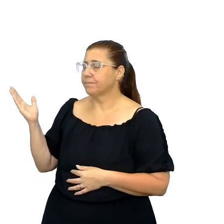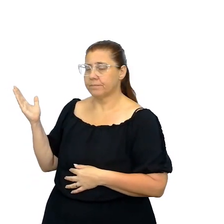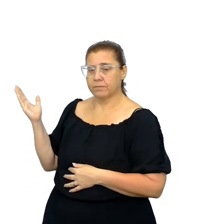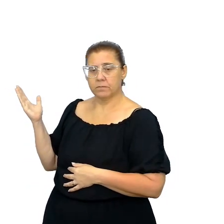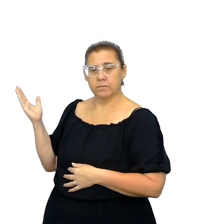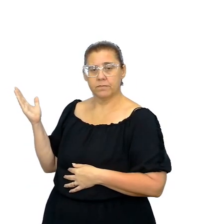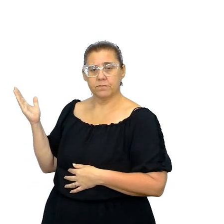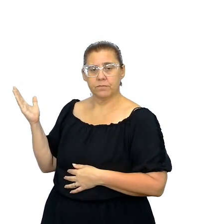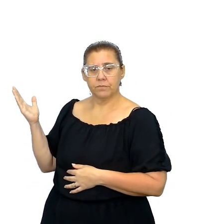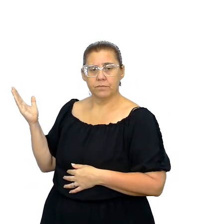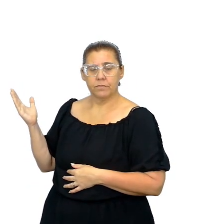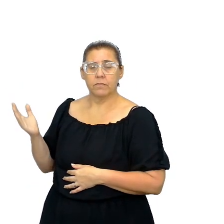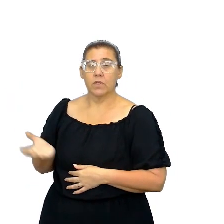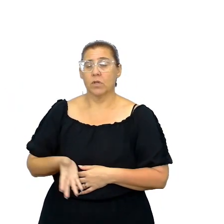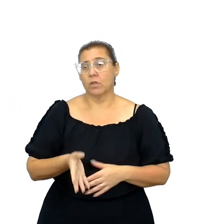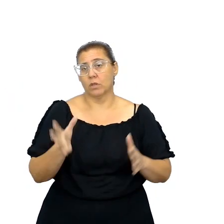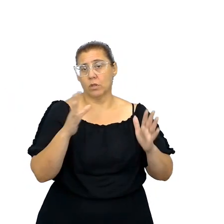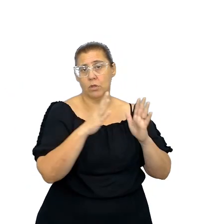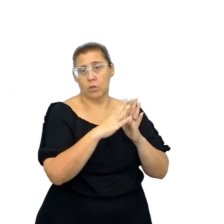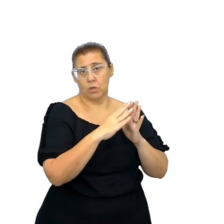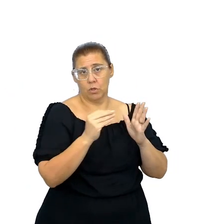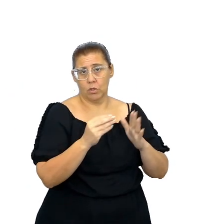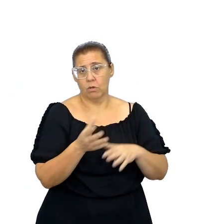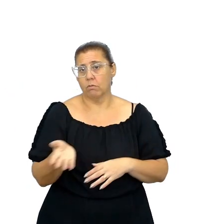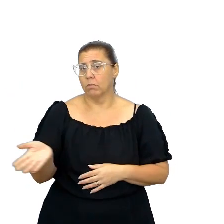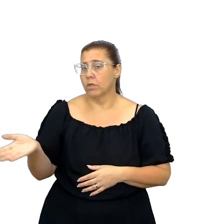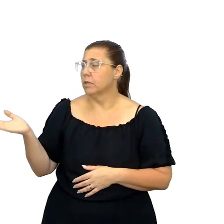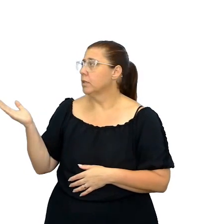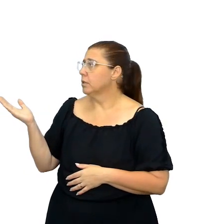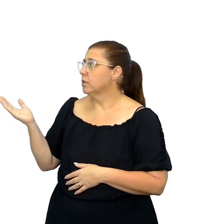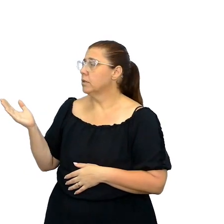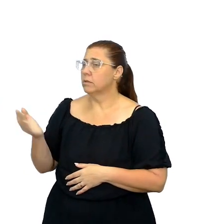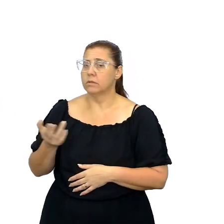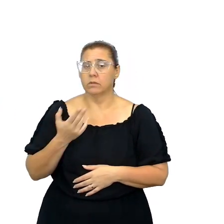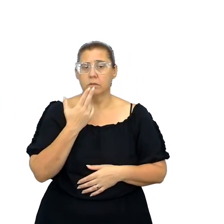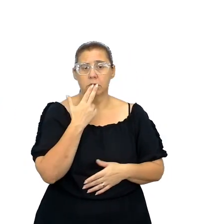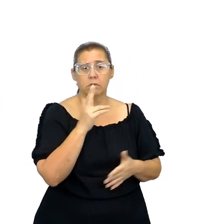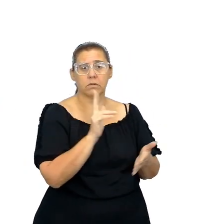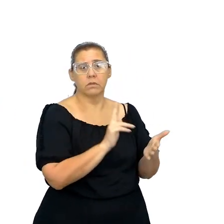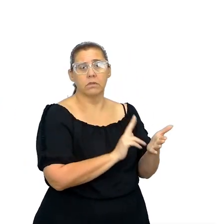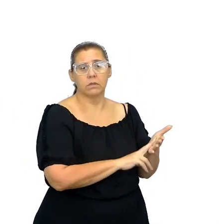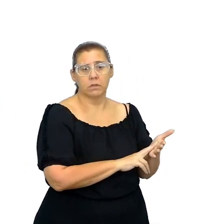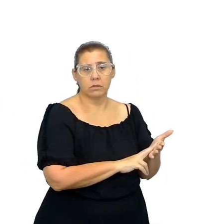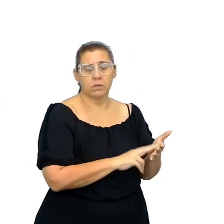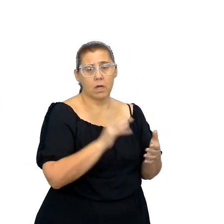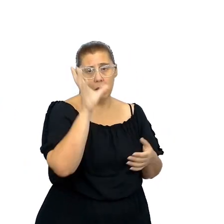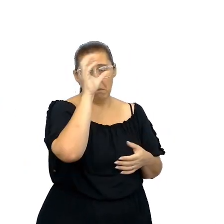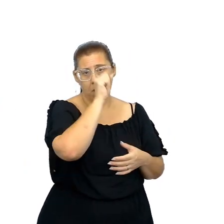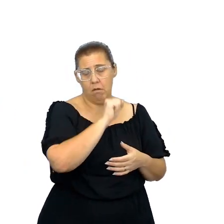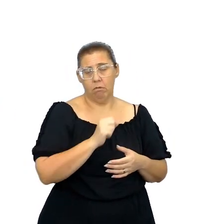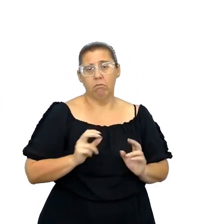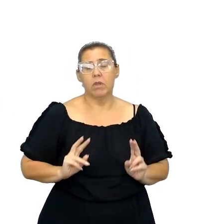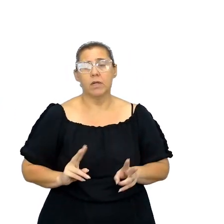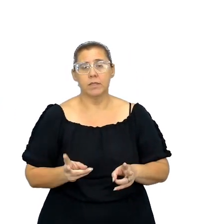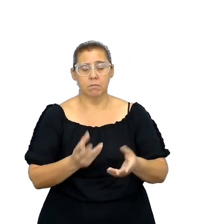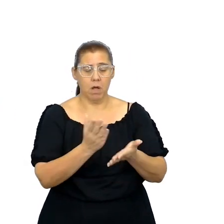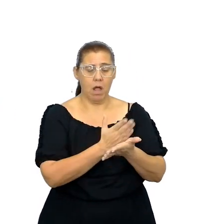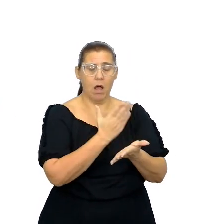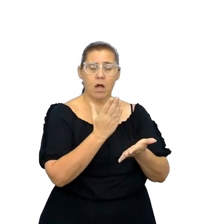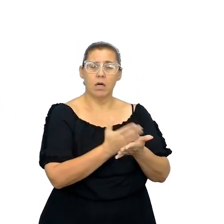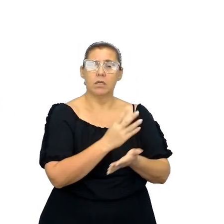vamos aqui dar um exemplo, apenas um mero exemplo, de uma carta que foi tirada do Aprender Sempre, caderno do